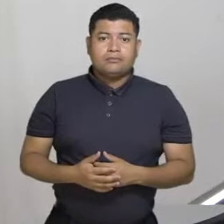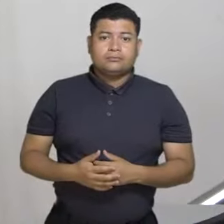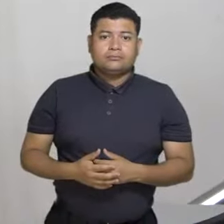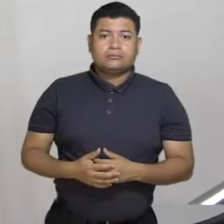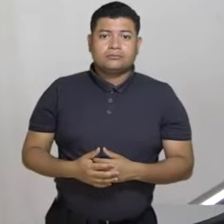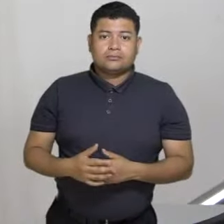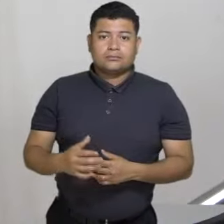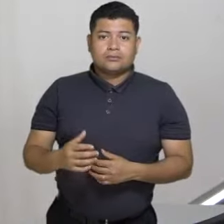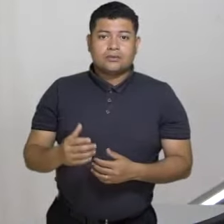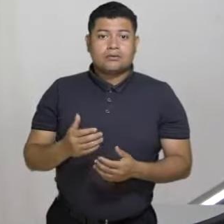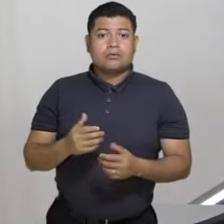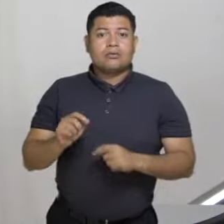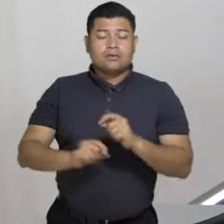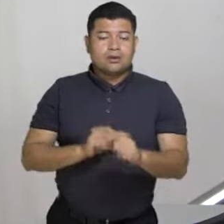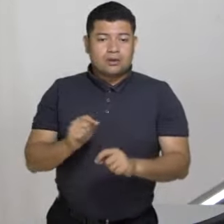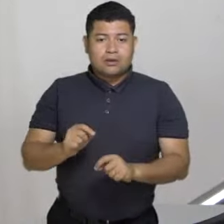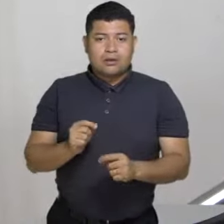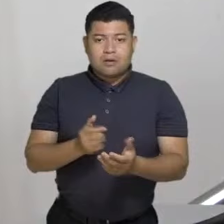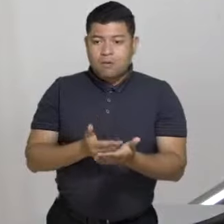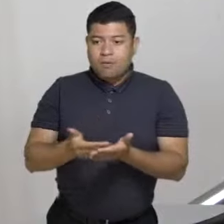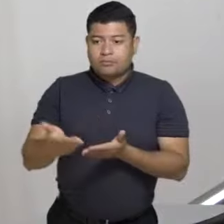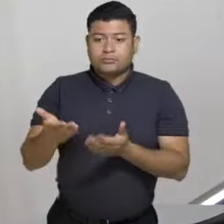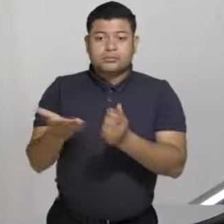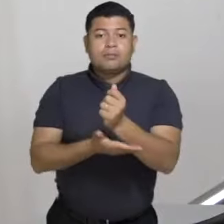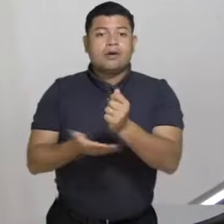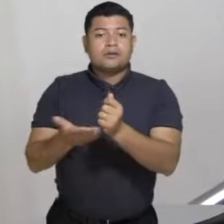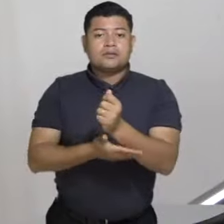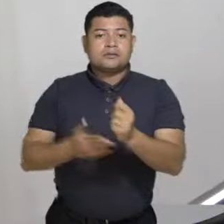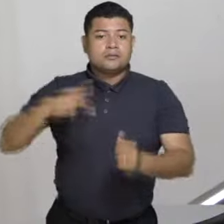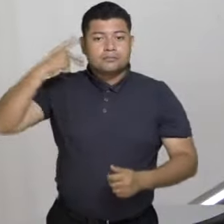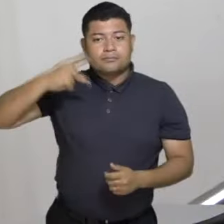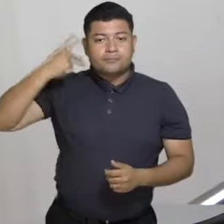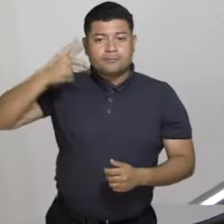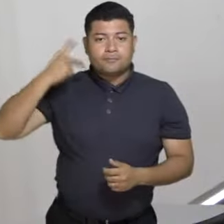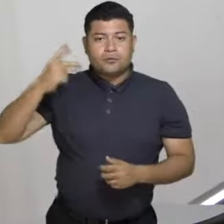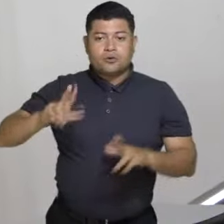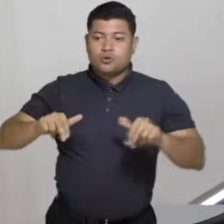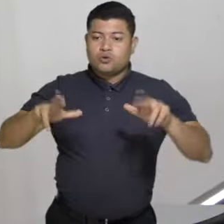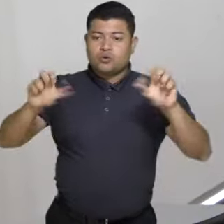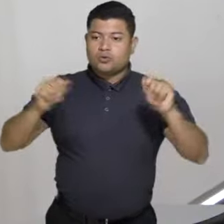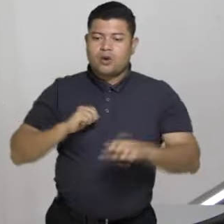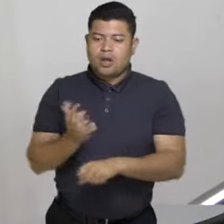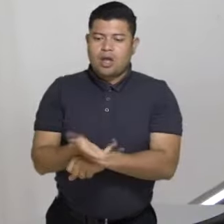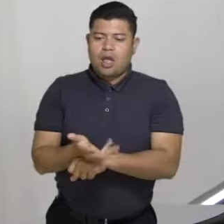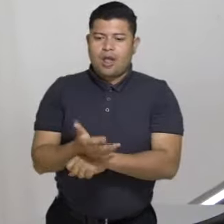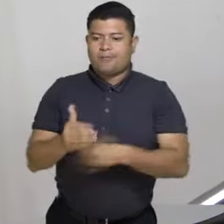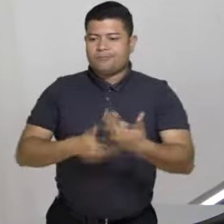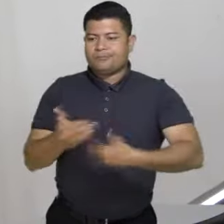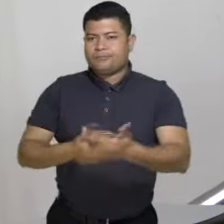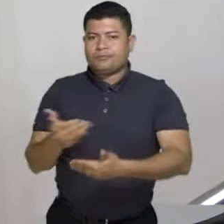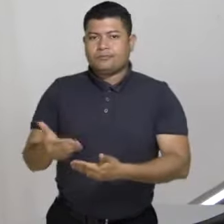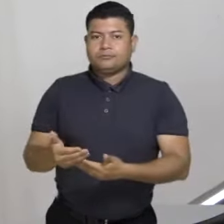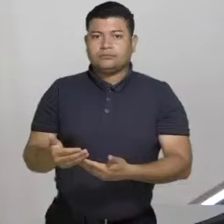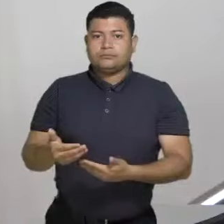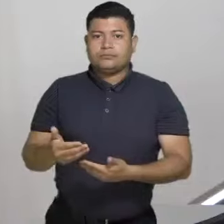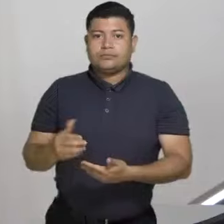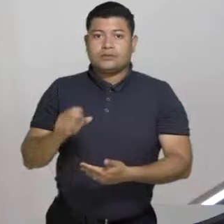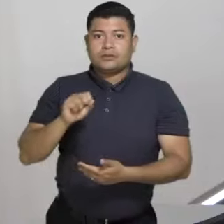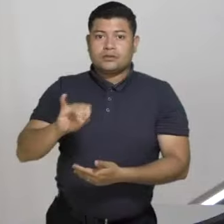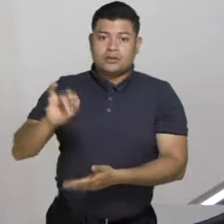desse parlamento. Jamais acelerar, agilizar, sob pena de